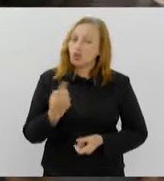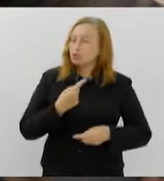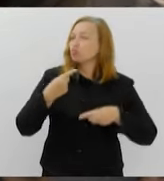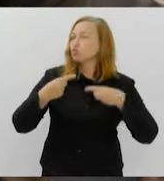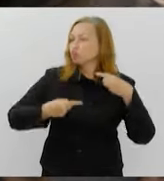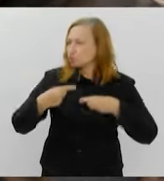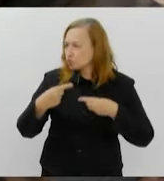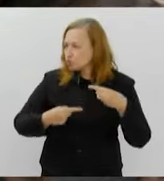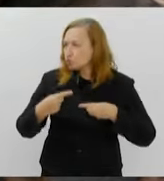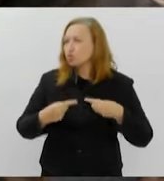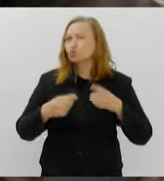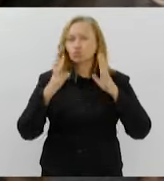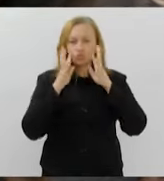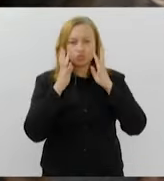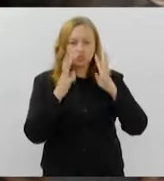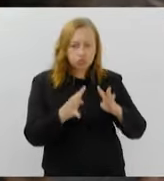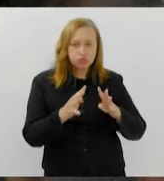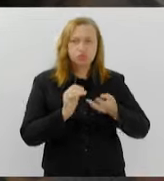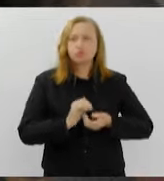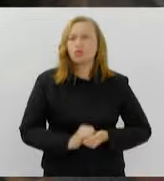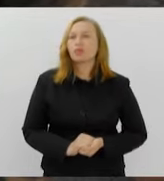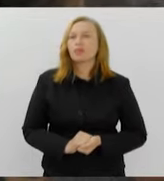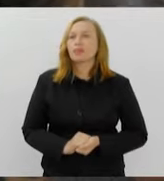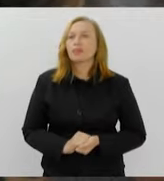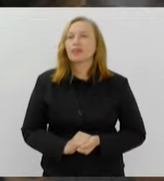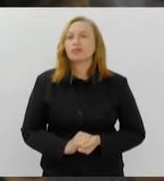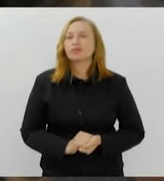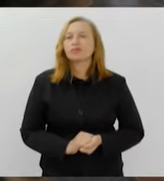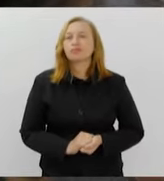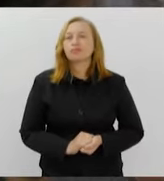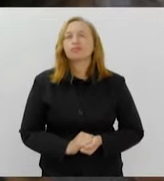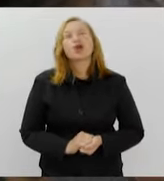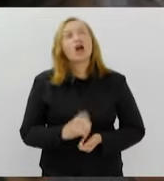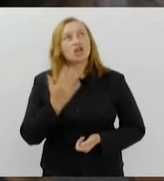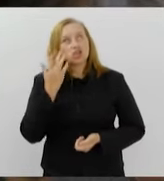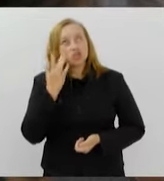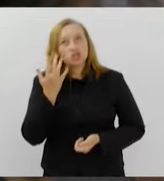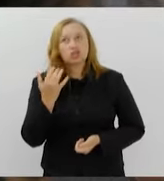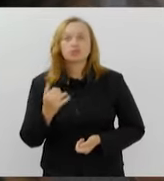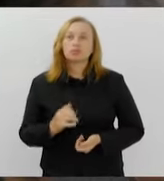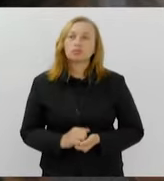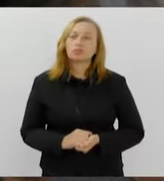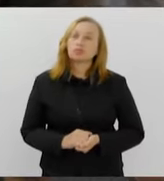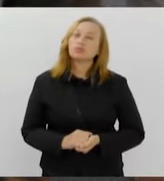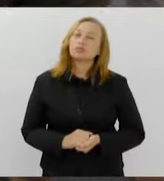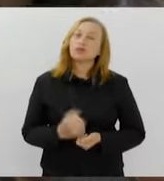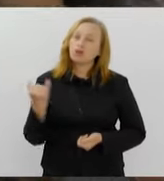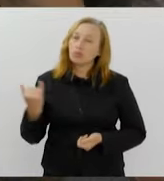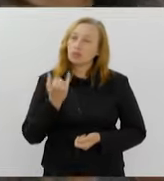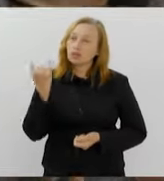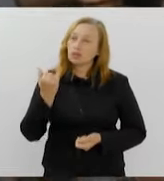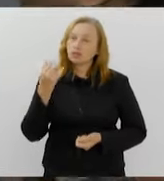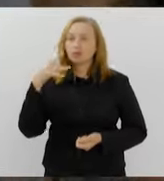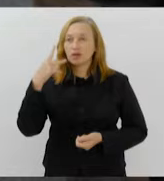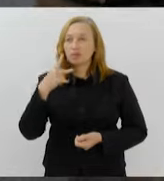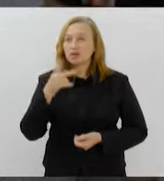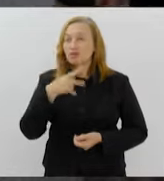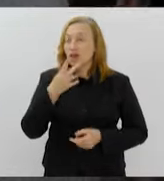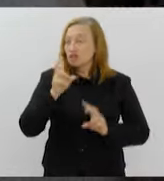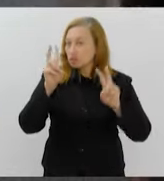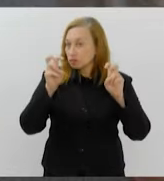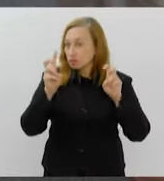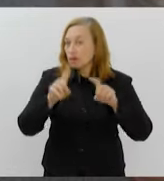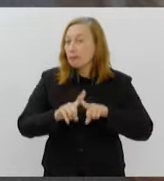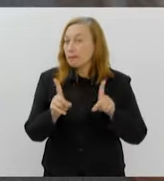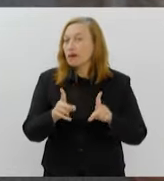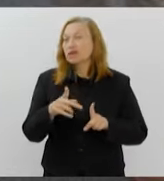demos a devida atenção e achamos que é legítimo O parlamento se posicionar sobre o tema mas nós